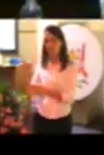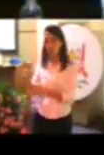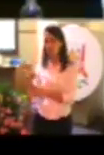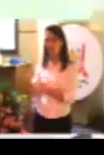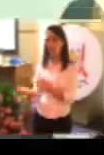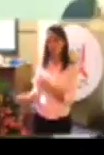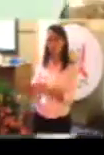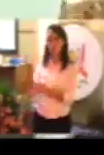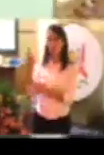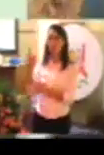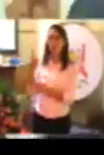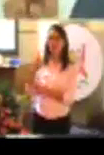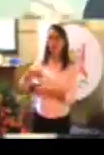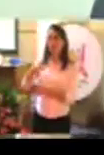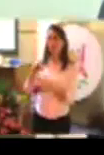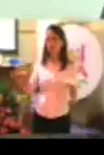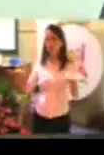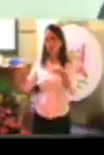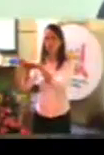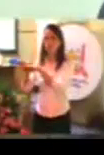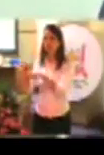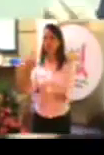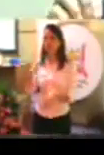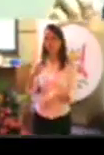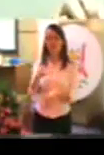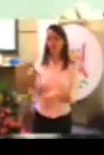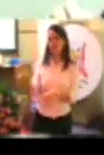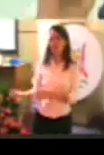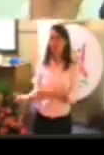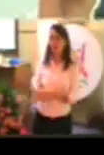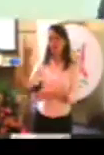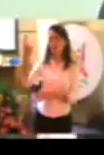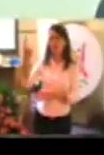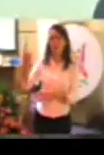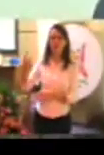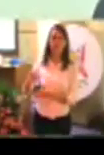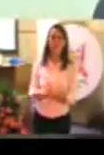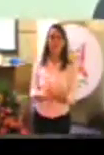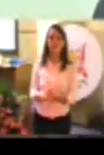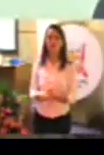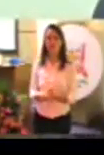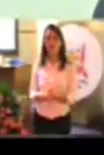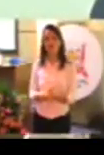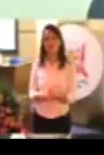existe nada igual na humanidade. Absolutamente nada.